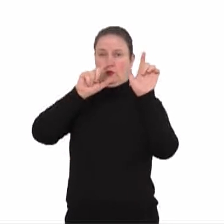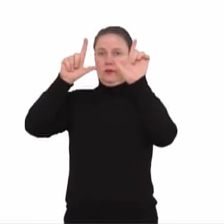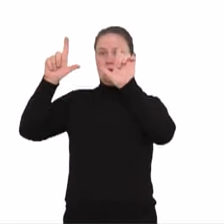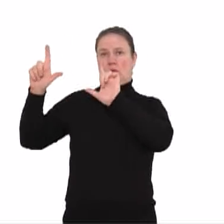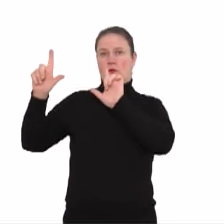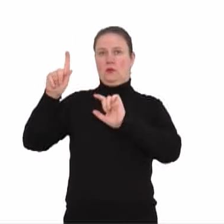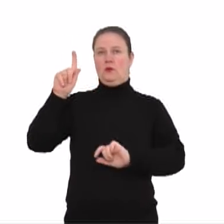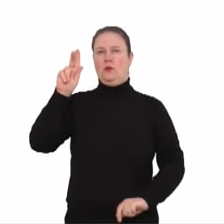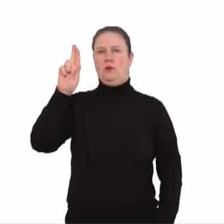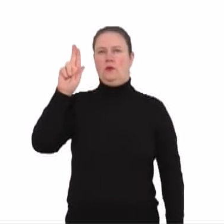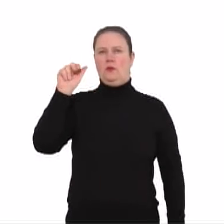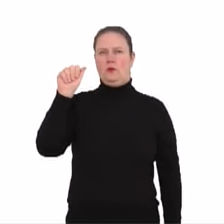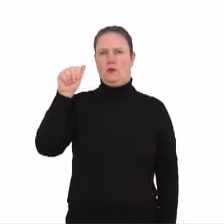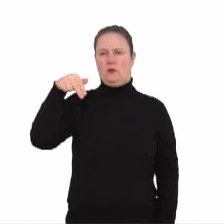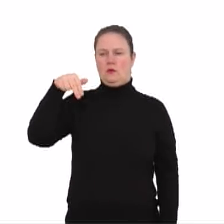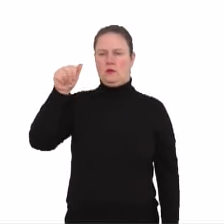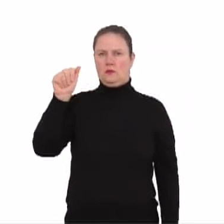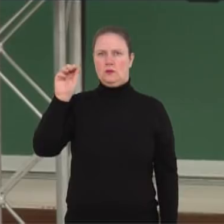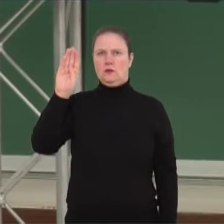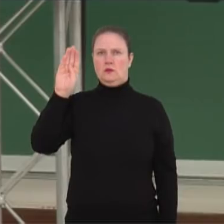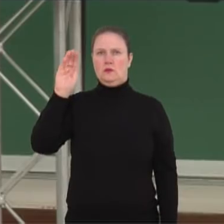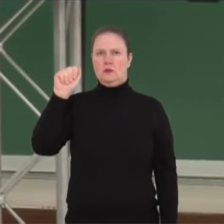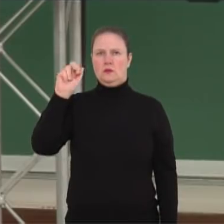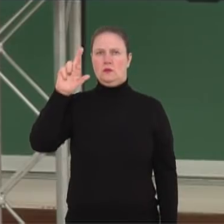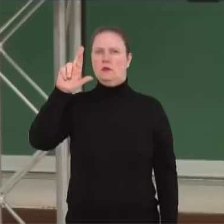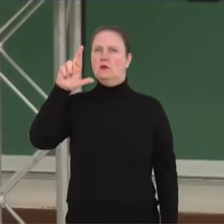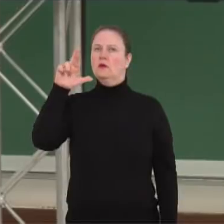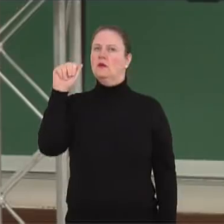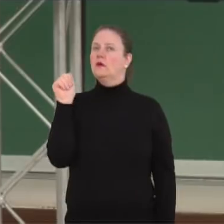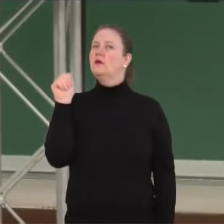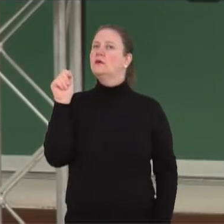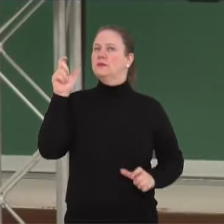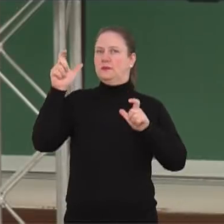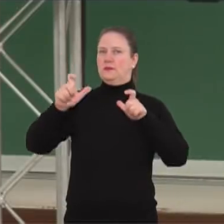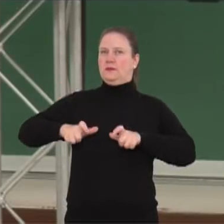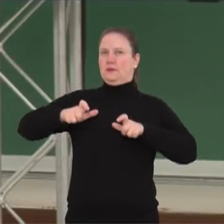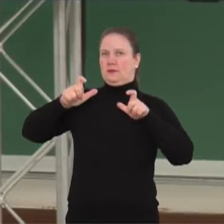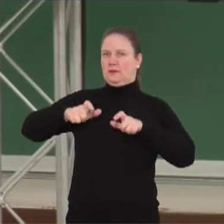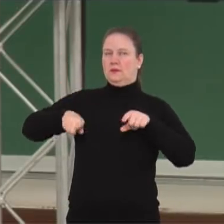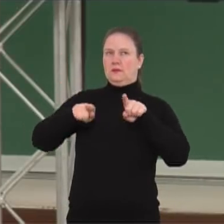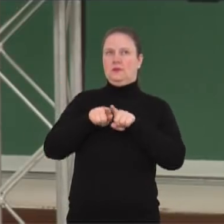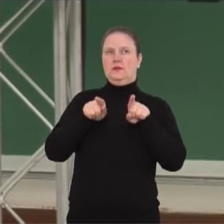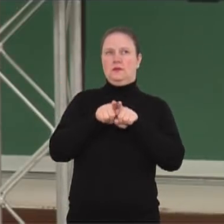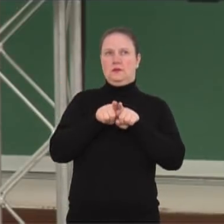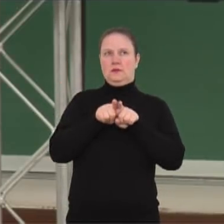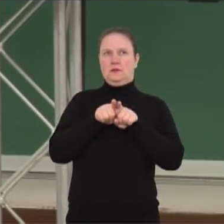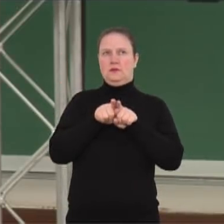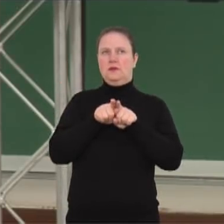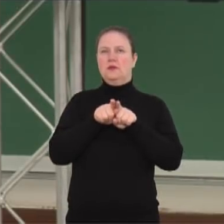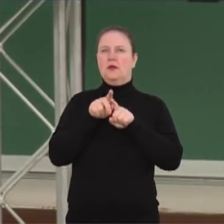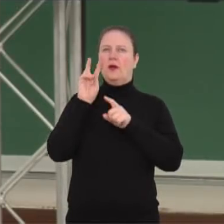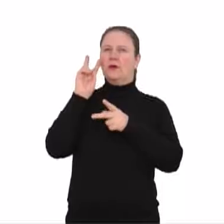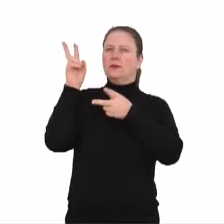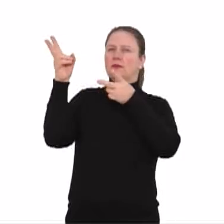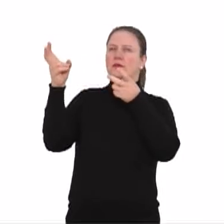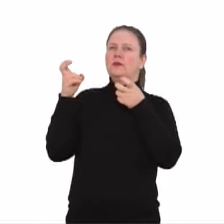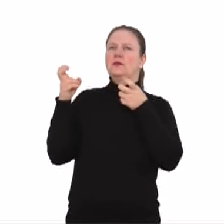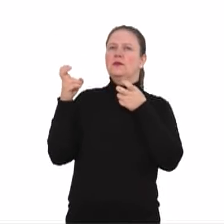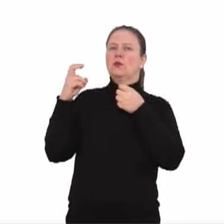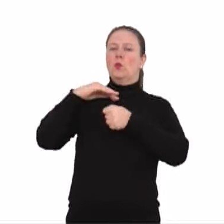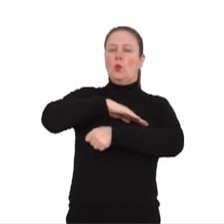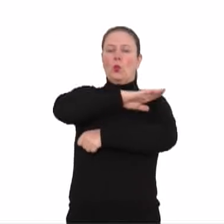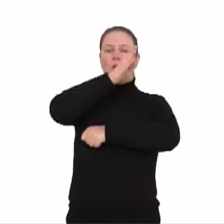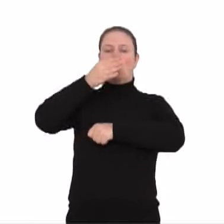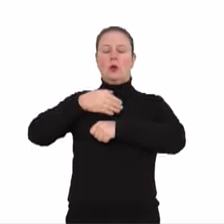Guanabara Bay, a Baía de Guanabara, ó, Baía, porque faz, né? Tipo um cotovelinho ali, e você, de cima do Pão de Açúcar,